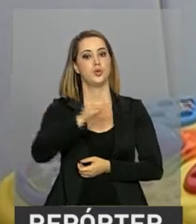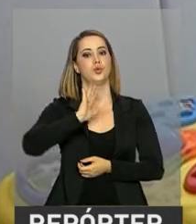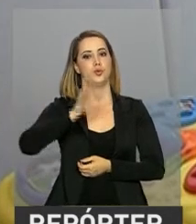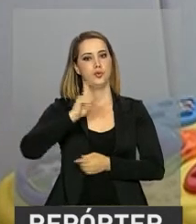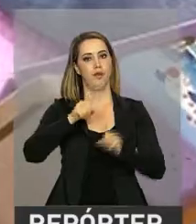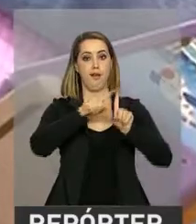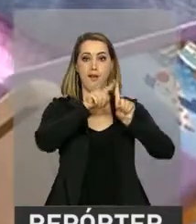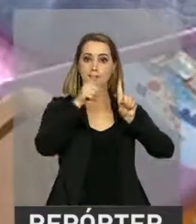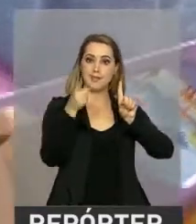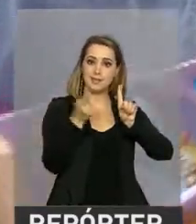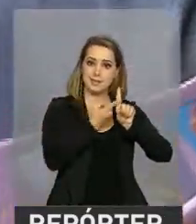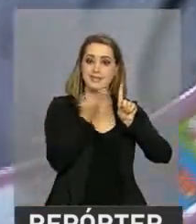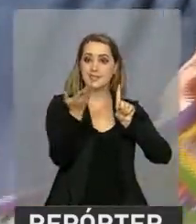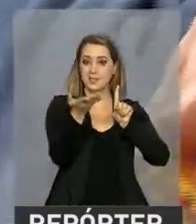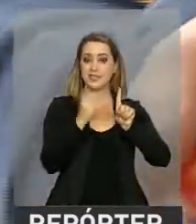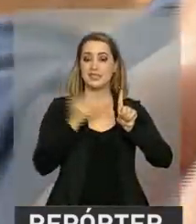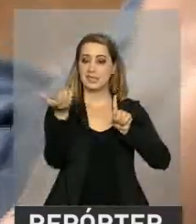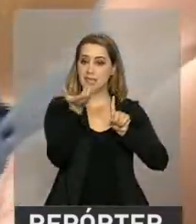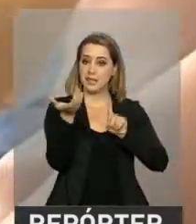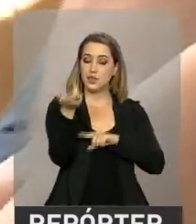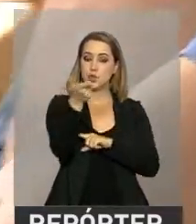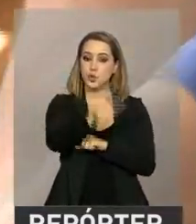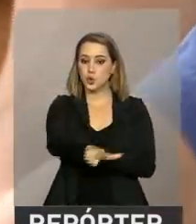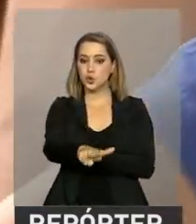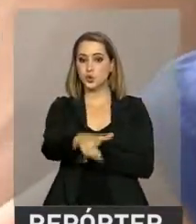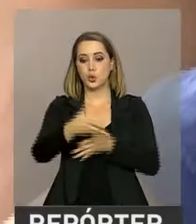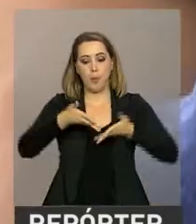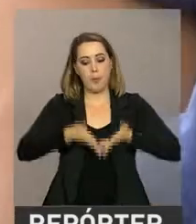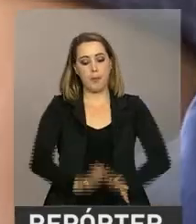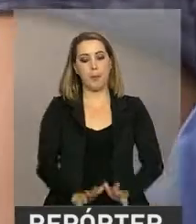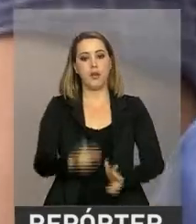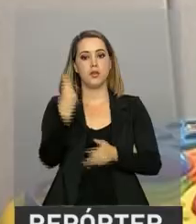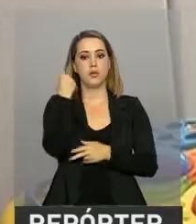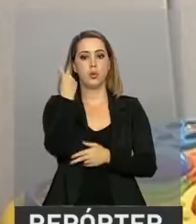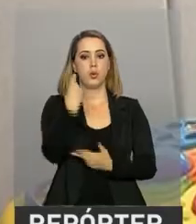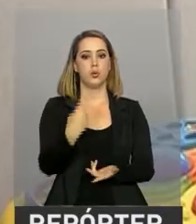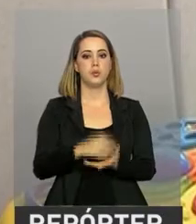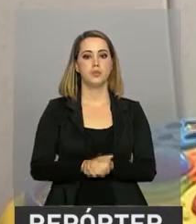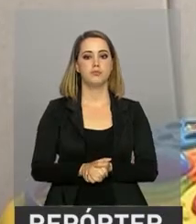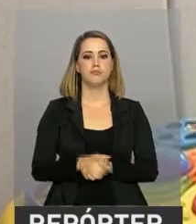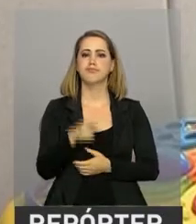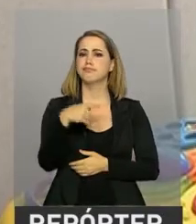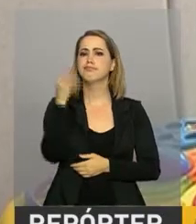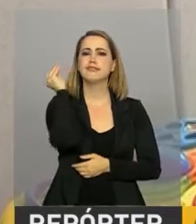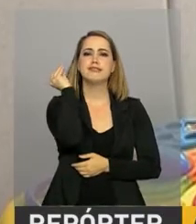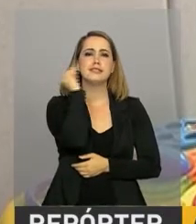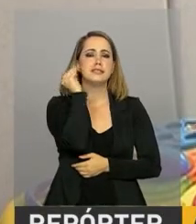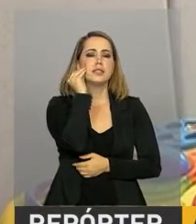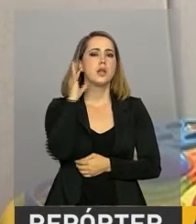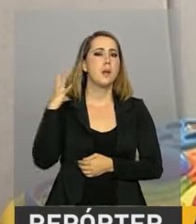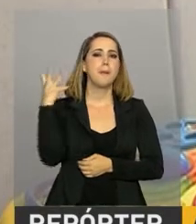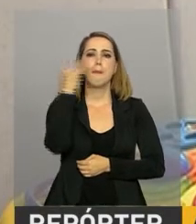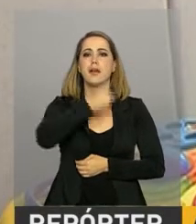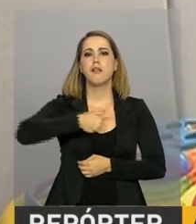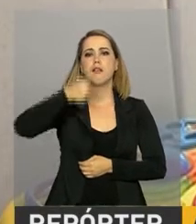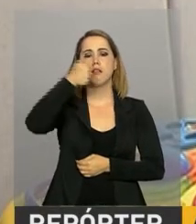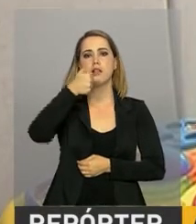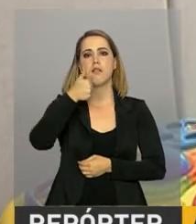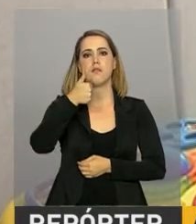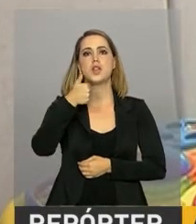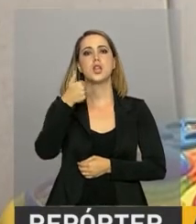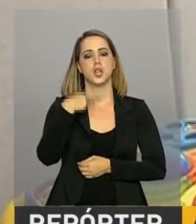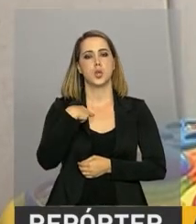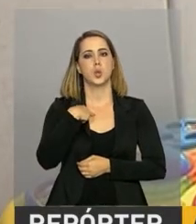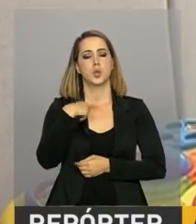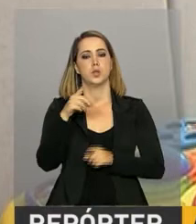caminho e ela espera repetir a dose do parto normal. Foi uma experiência, assim, maravilhosa. A anestesia